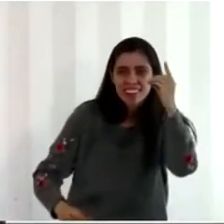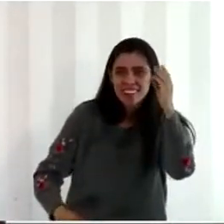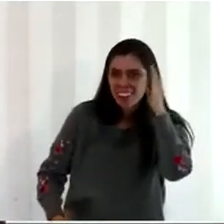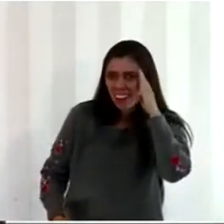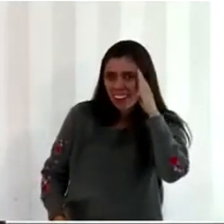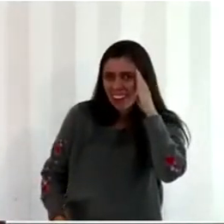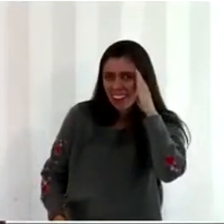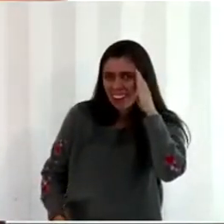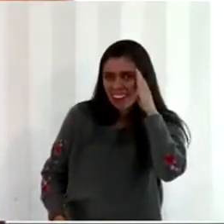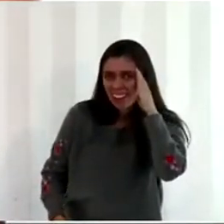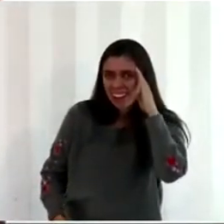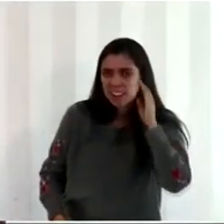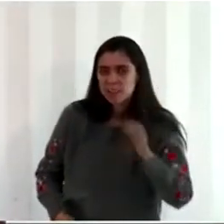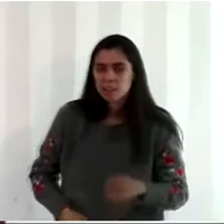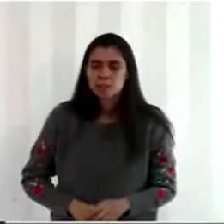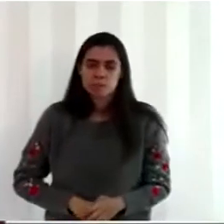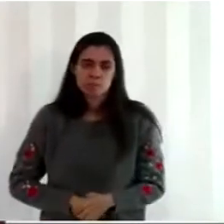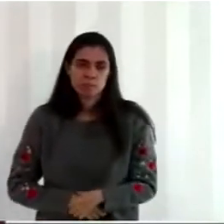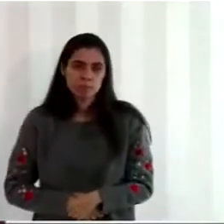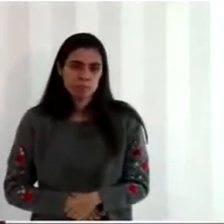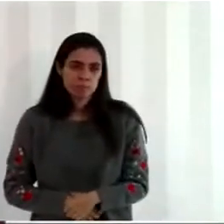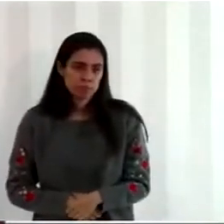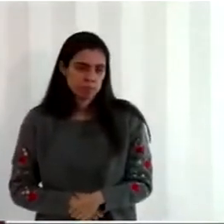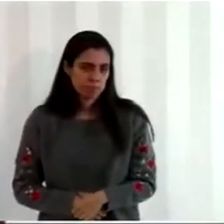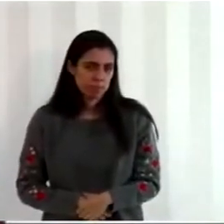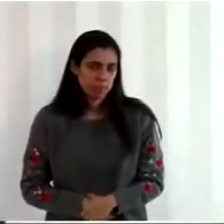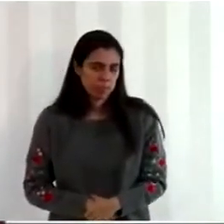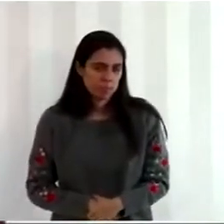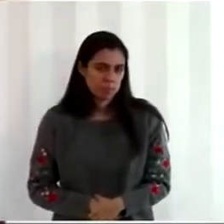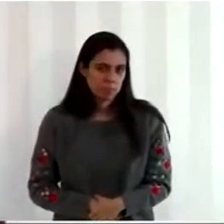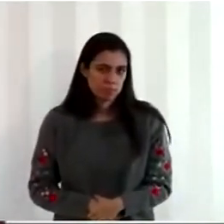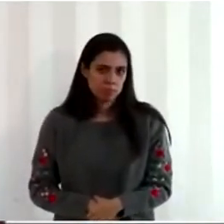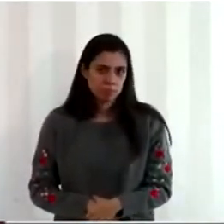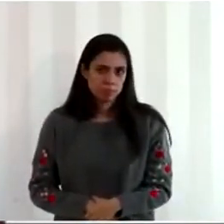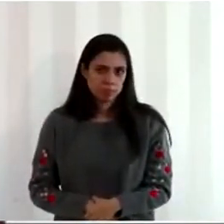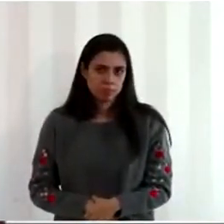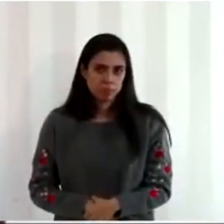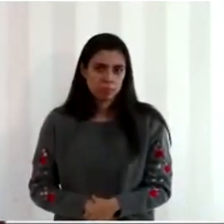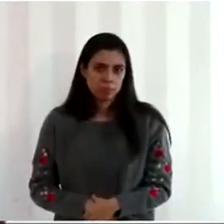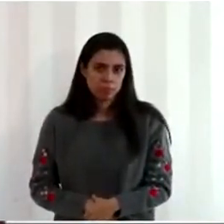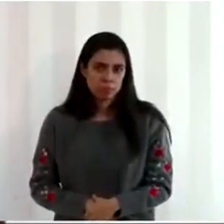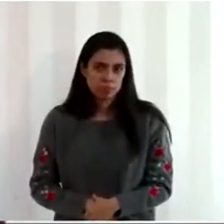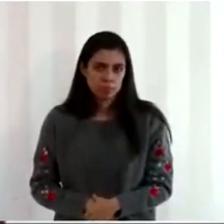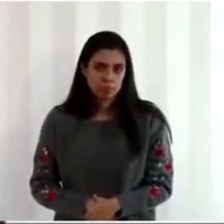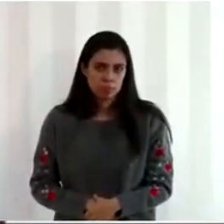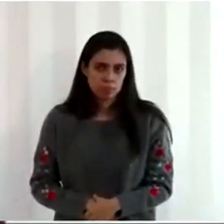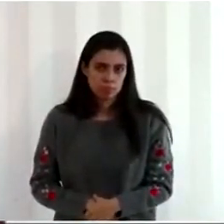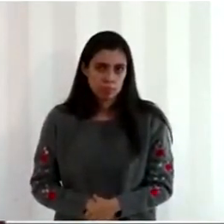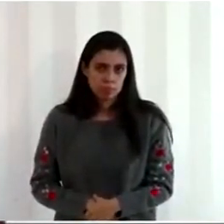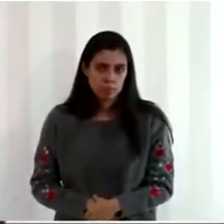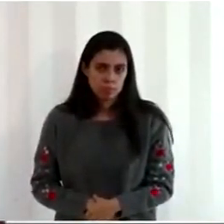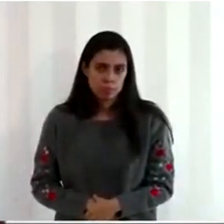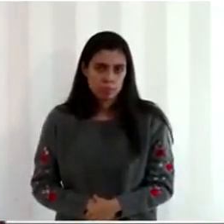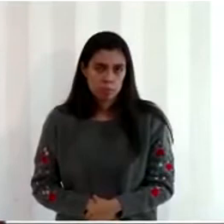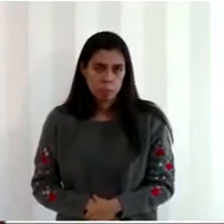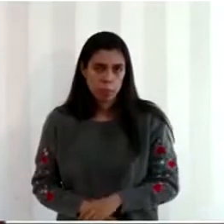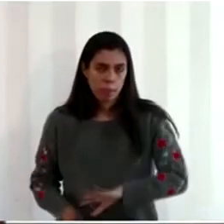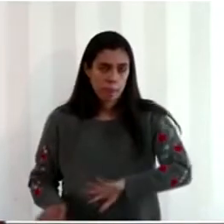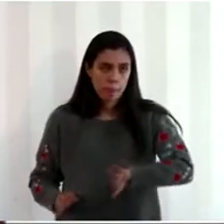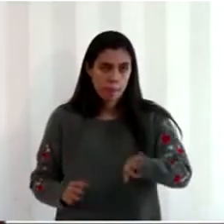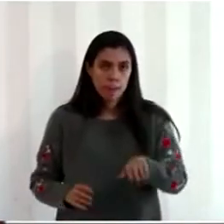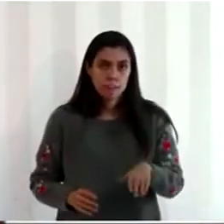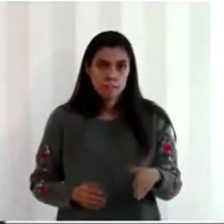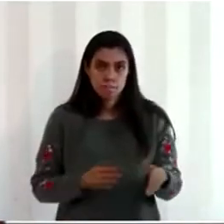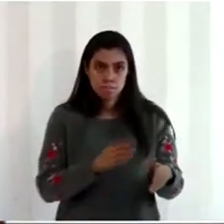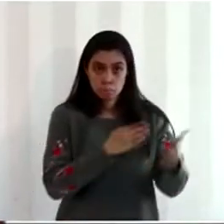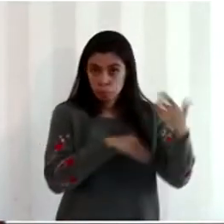isso. Até o povo ser levado para o cativeiro, sempre teve rei. E o Senhor fez uma promessa a Davi, que nunca ia faltar alguém para sentar